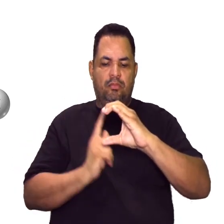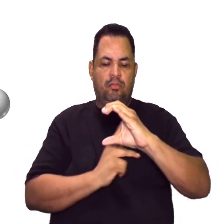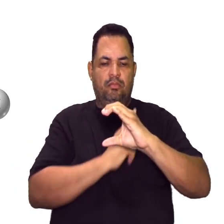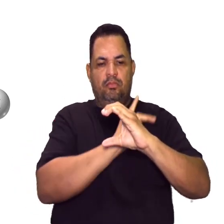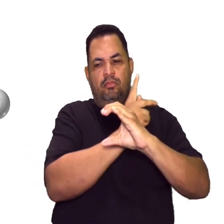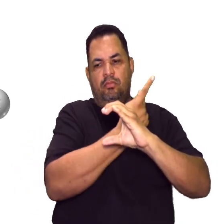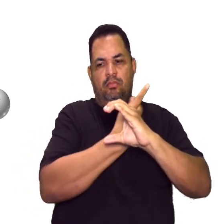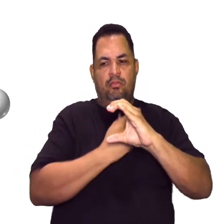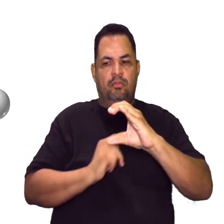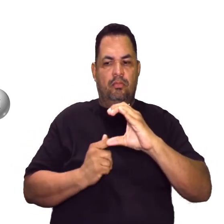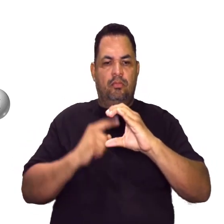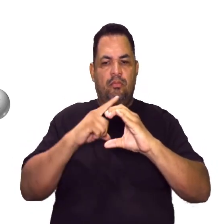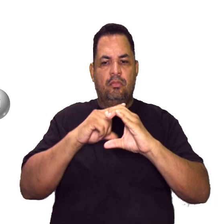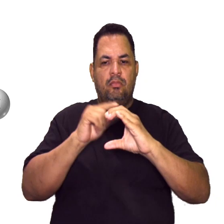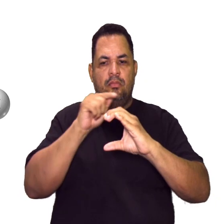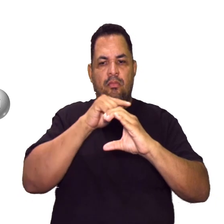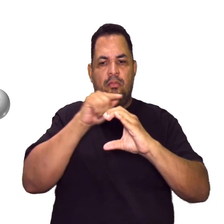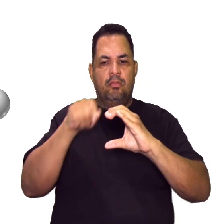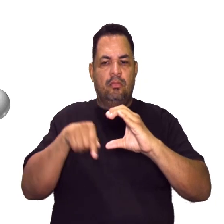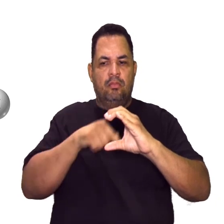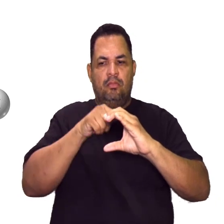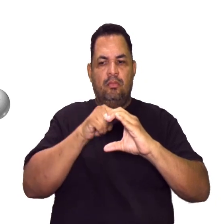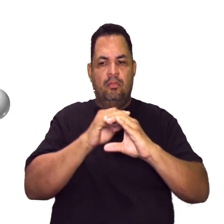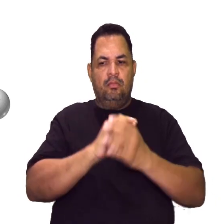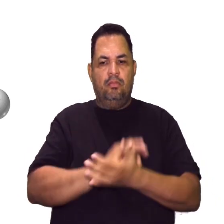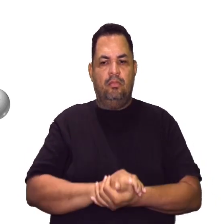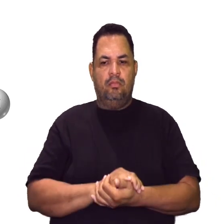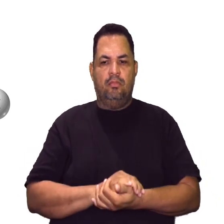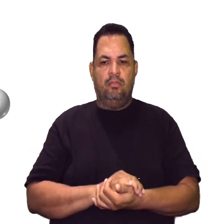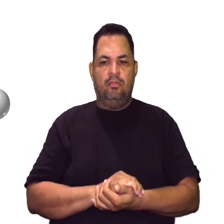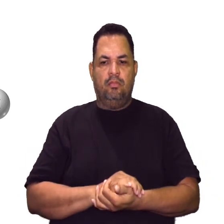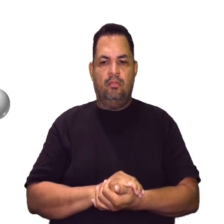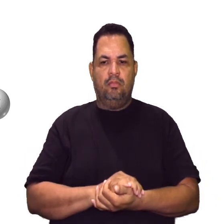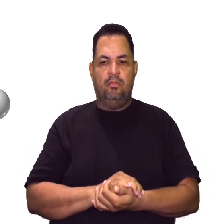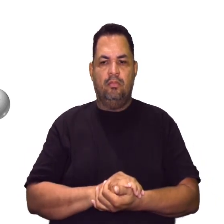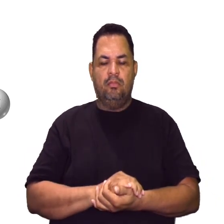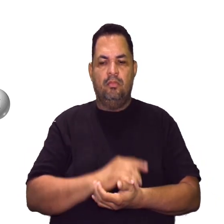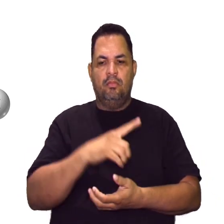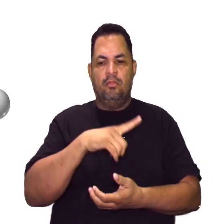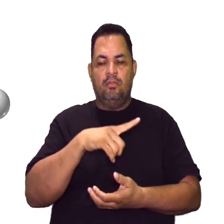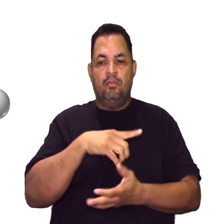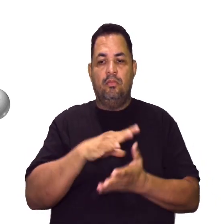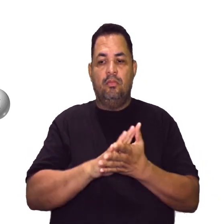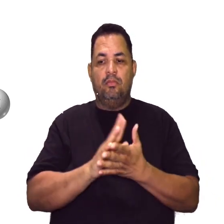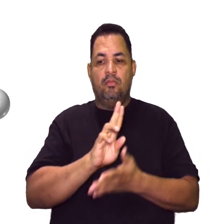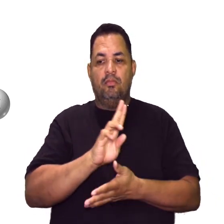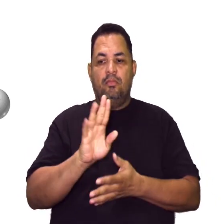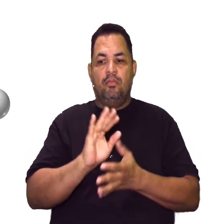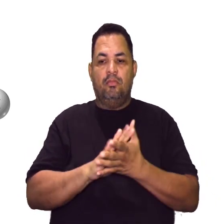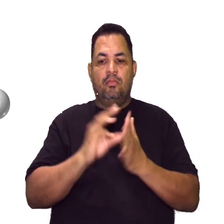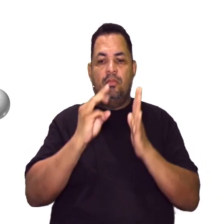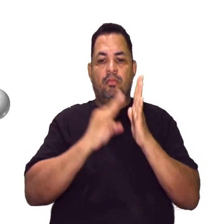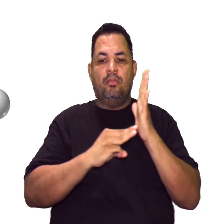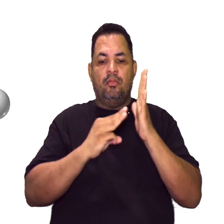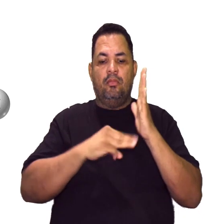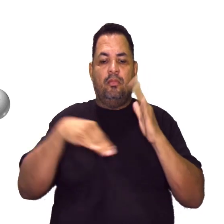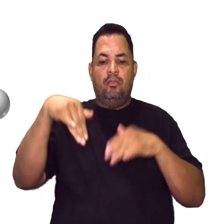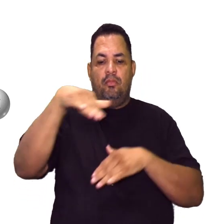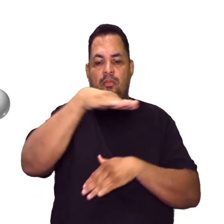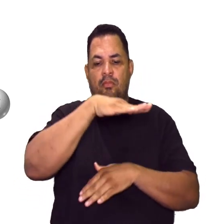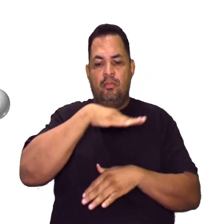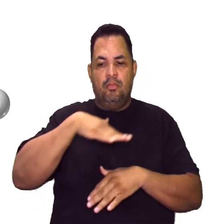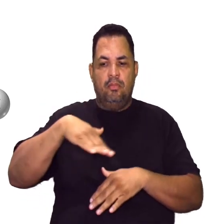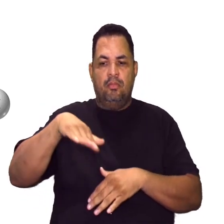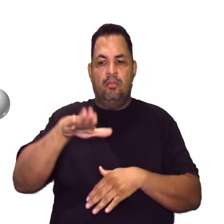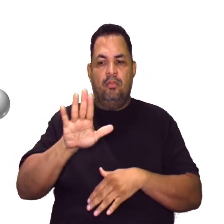de hidrogênio, olha só. Então, aí, isso aqui é o que chama modelo espacial